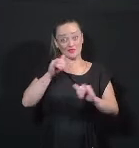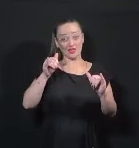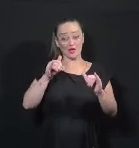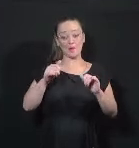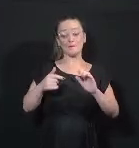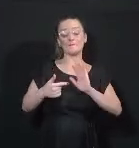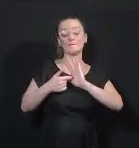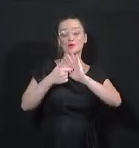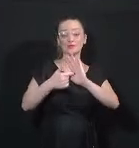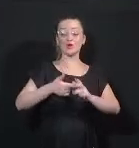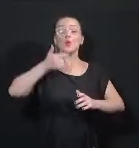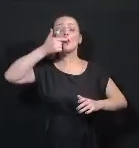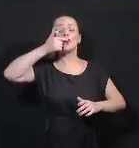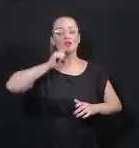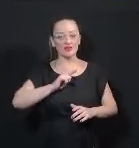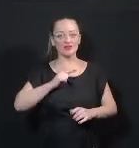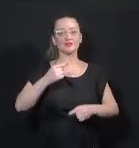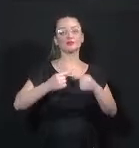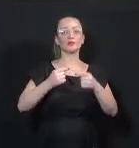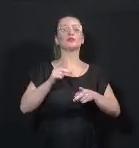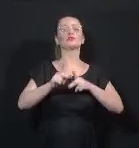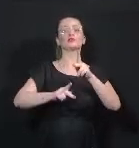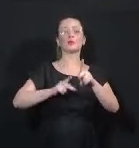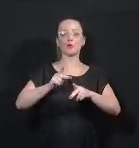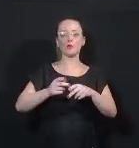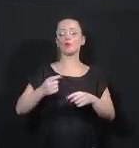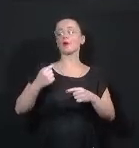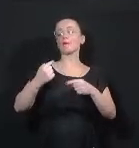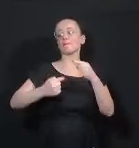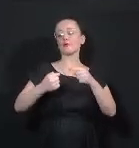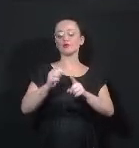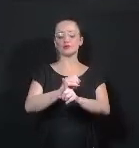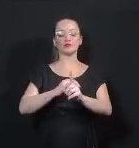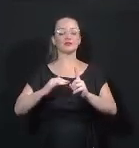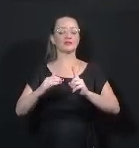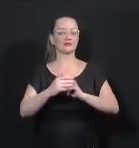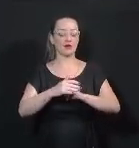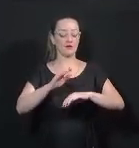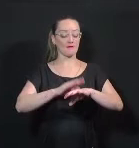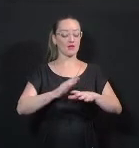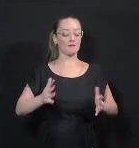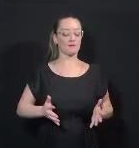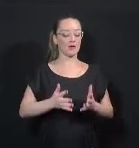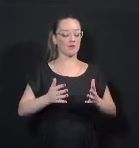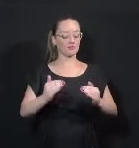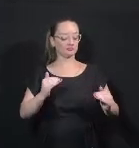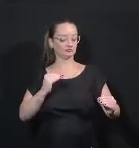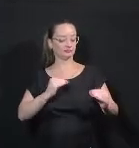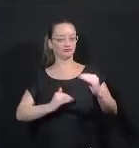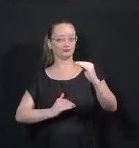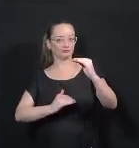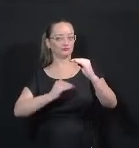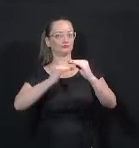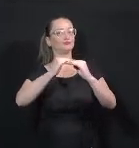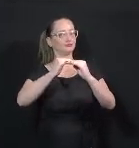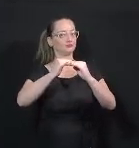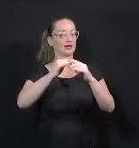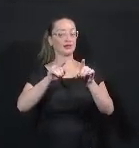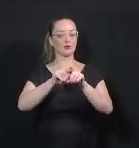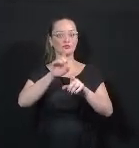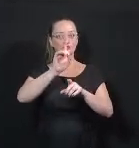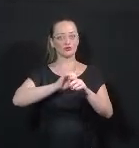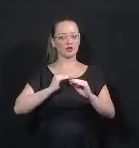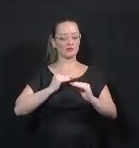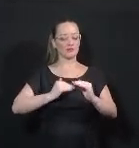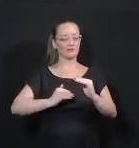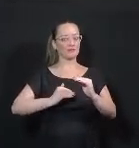conquistas de políticas públicas e sociais na promoção de igualdade e no avanço dos direitos